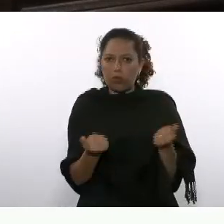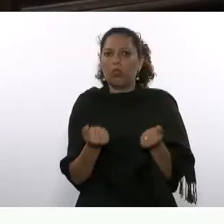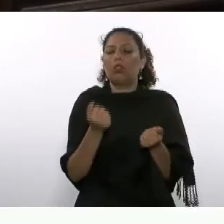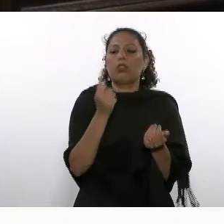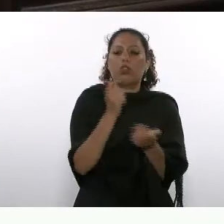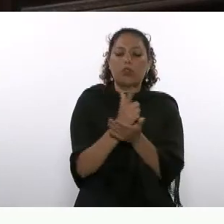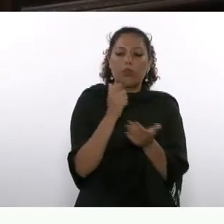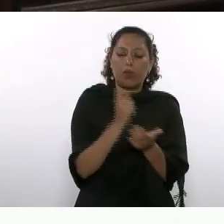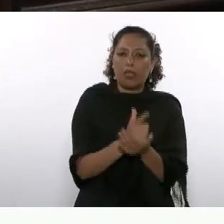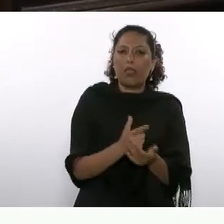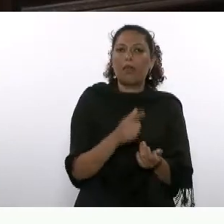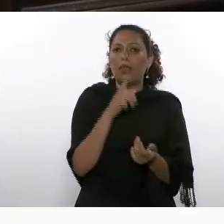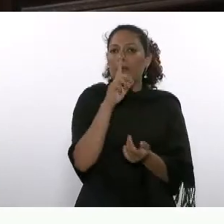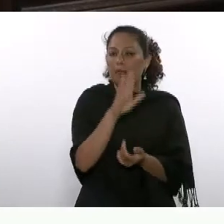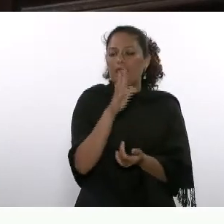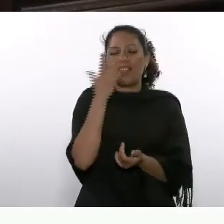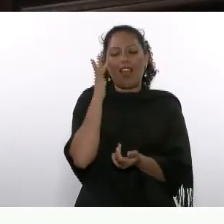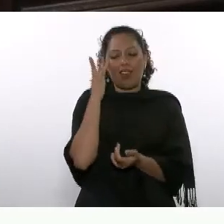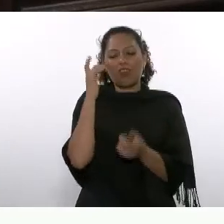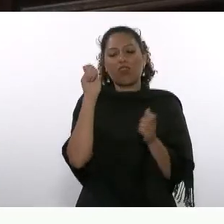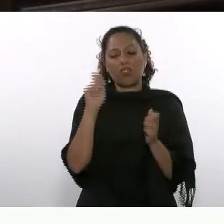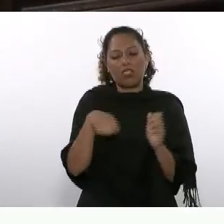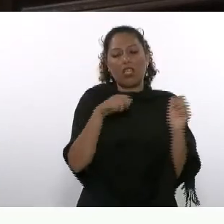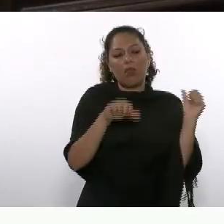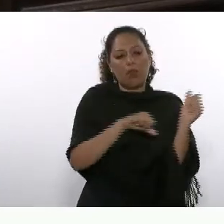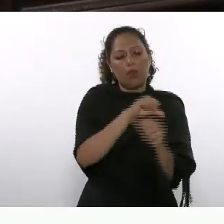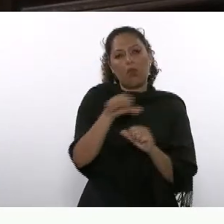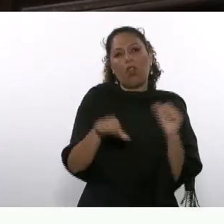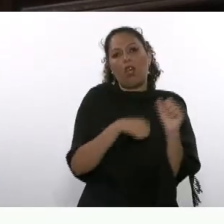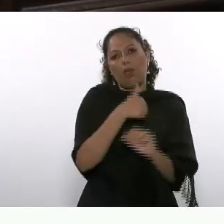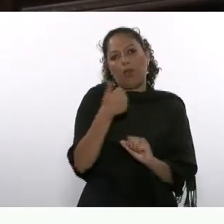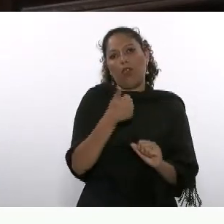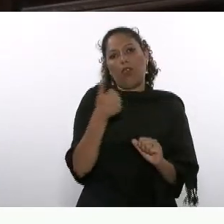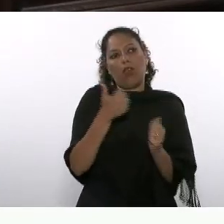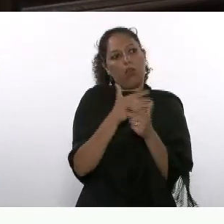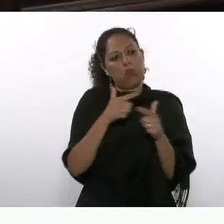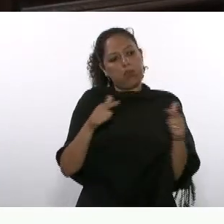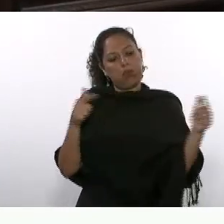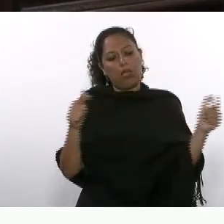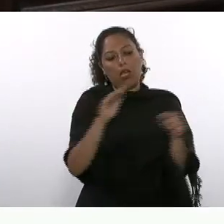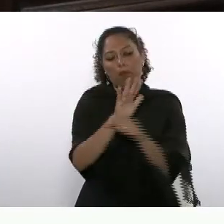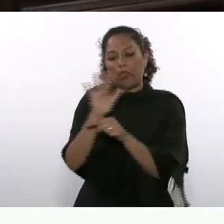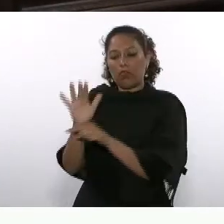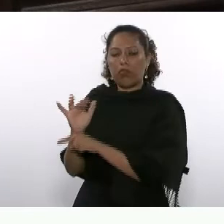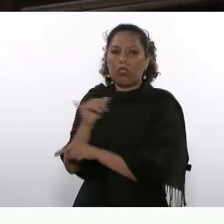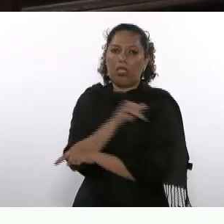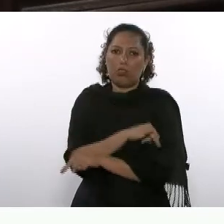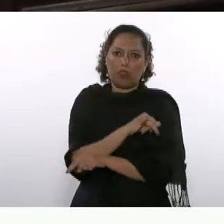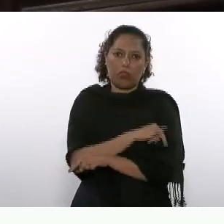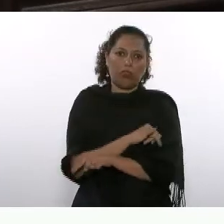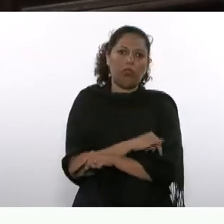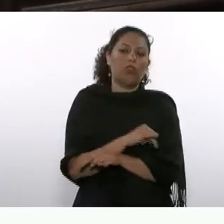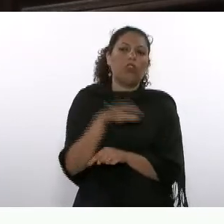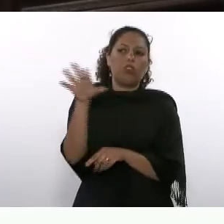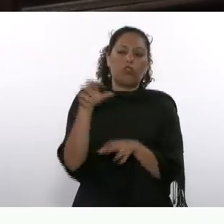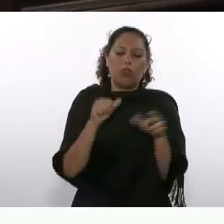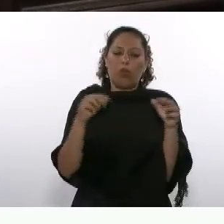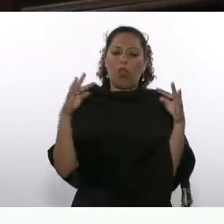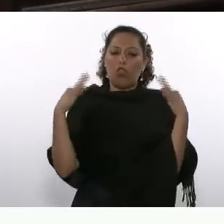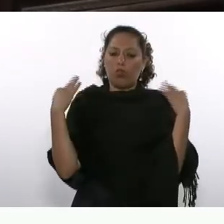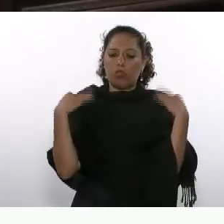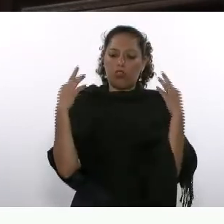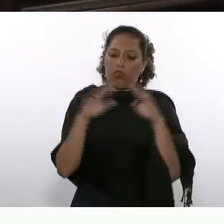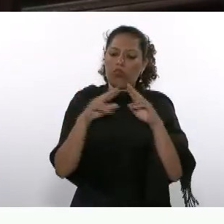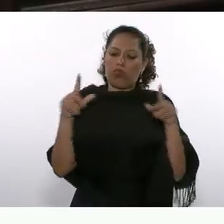do tour guiado, mas eu acho que isso tem um potencial muito mais amplo de apoio ao Rio de Janeiro, de atração de turistas de todo o estado e de